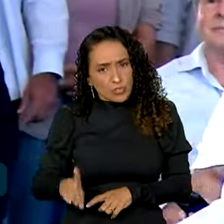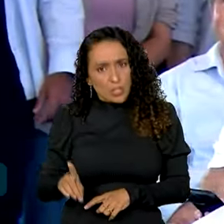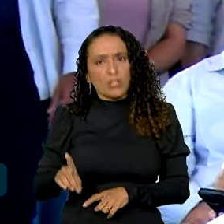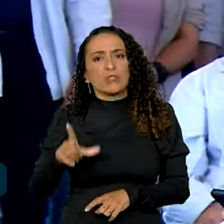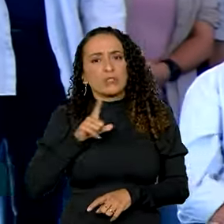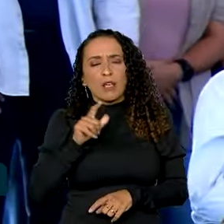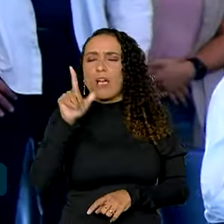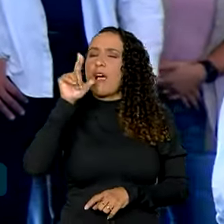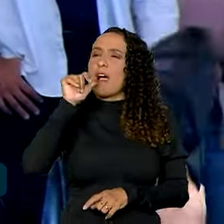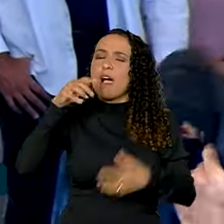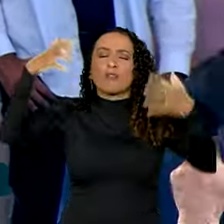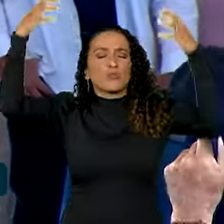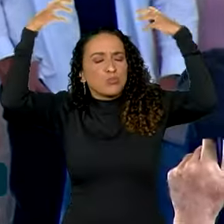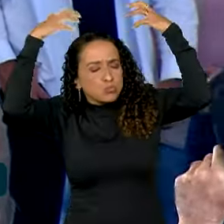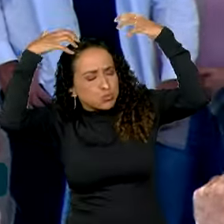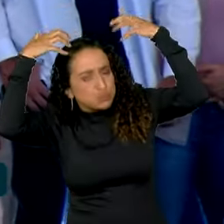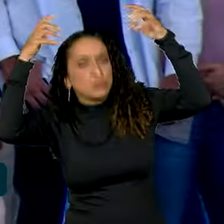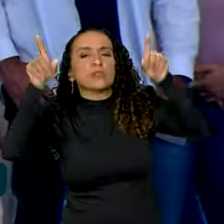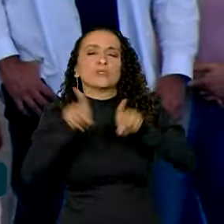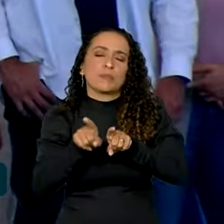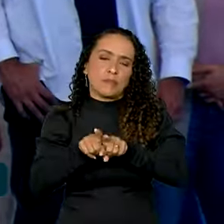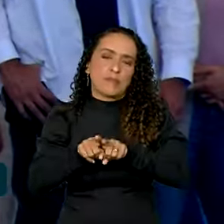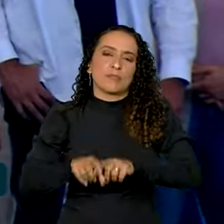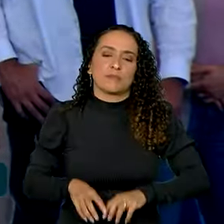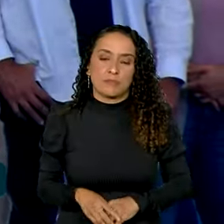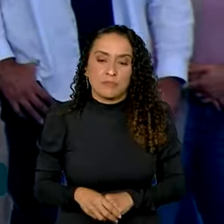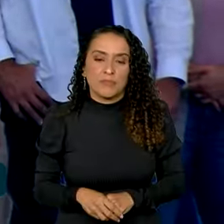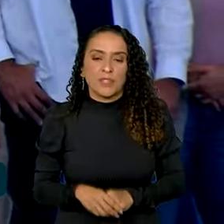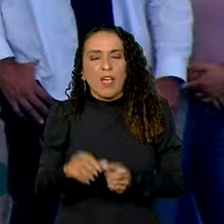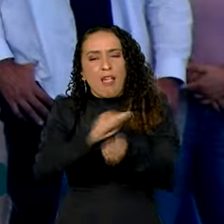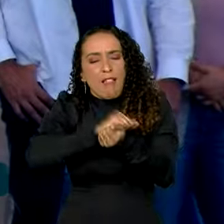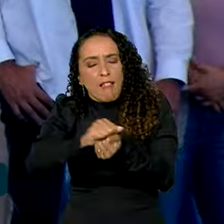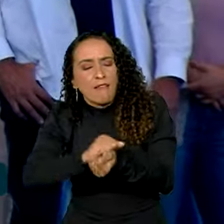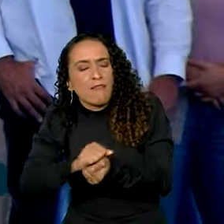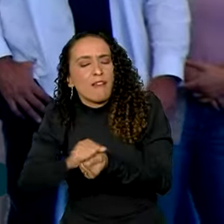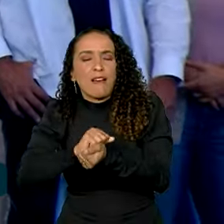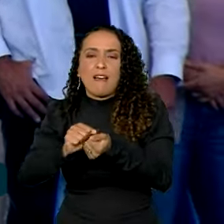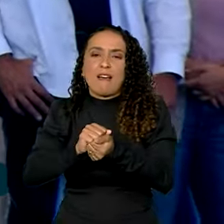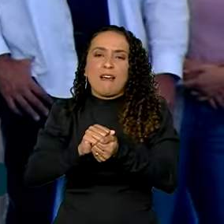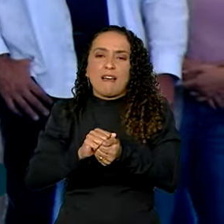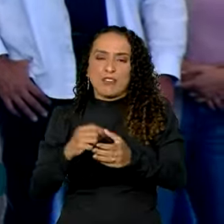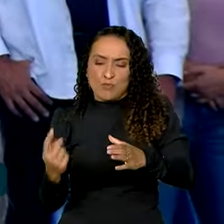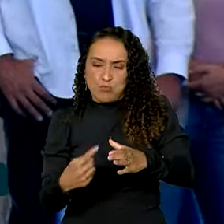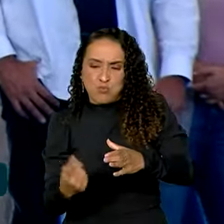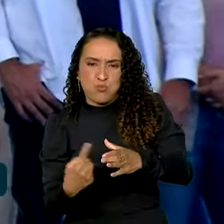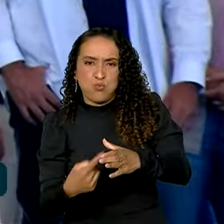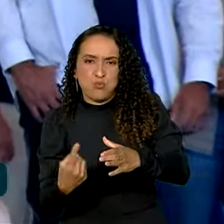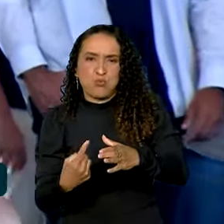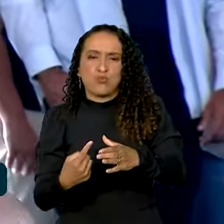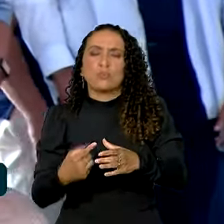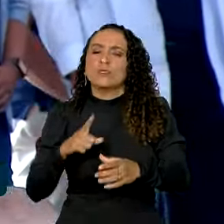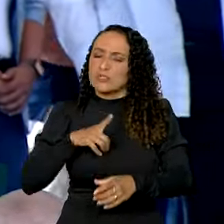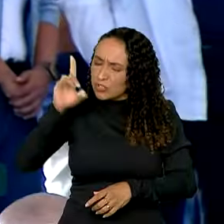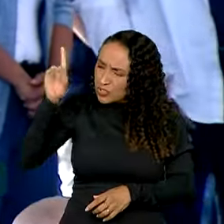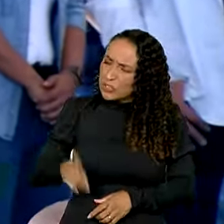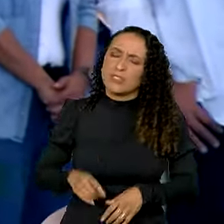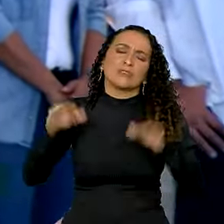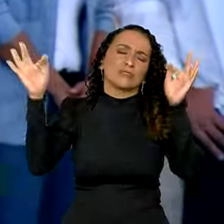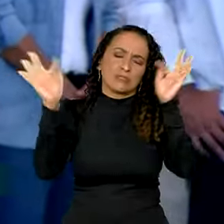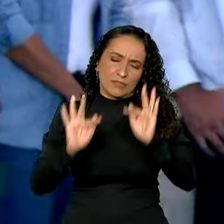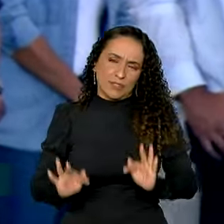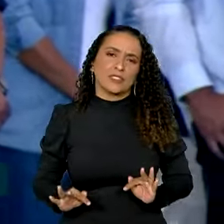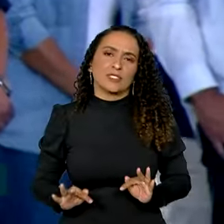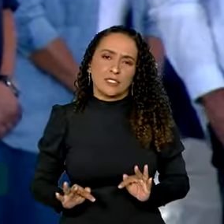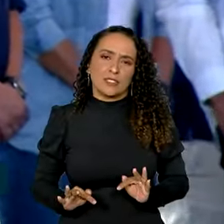de tomar um banho no chuveiro gostoso, lavar roupas, sabe, numa máquina. A gente tem o direito de ser feliz,